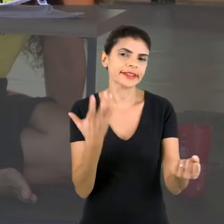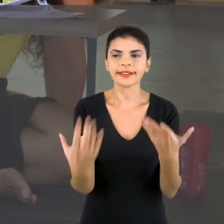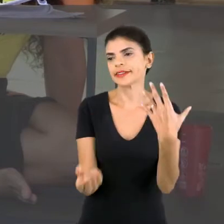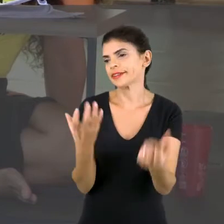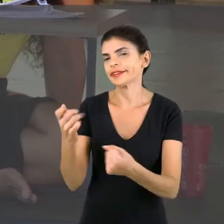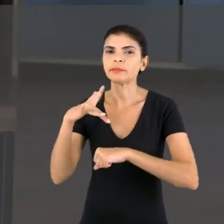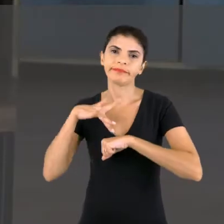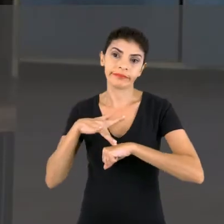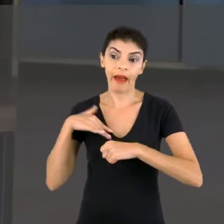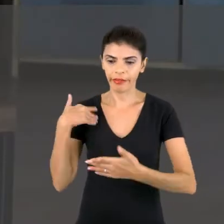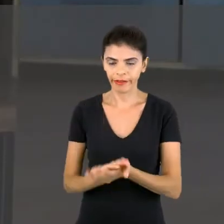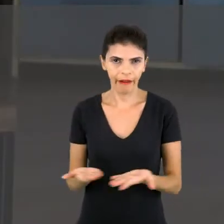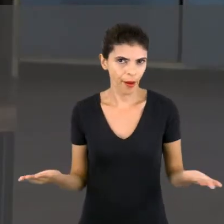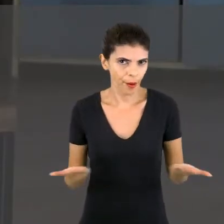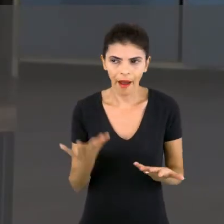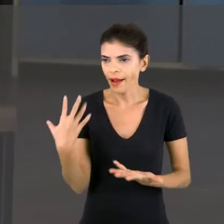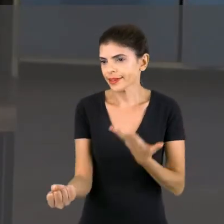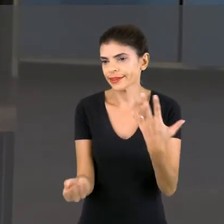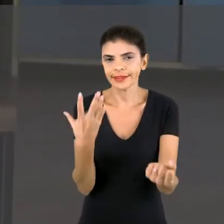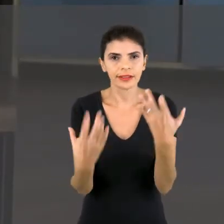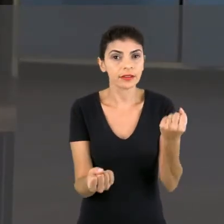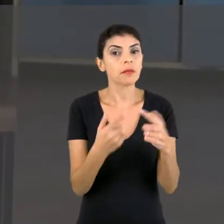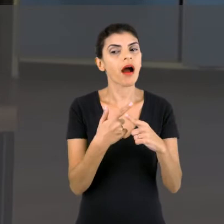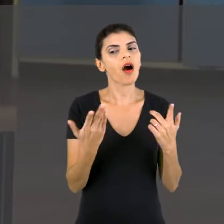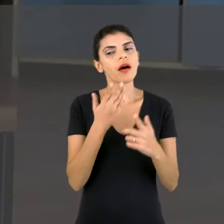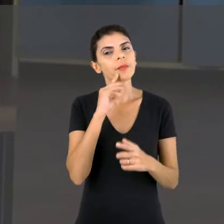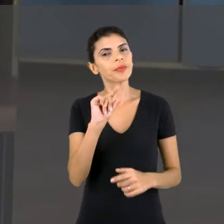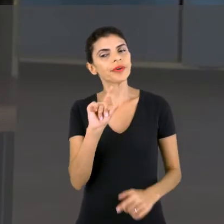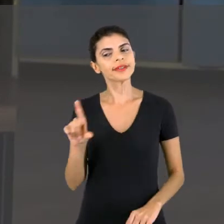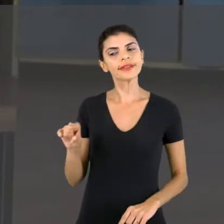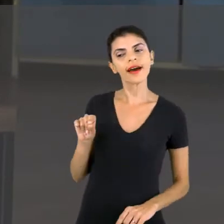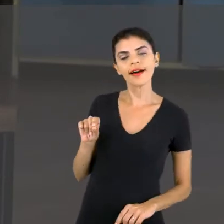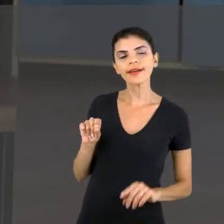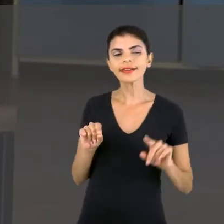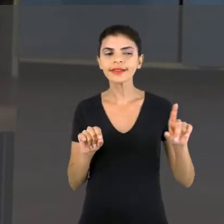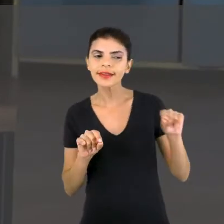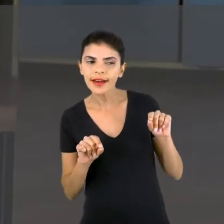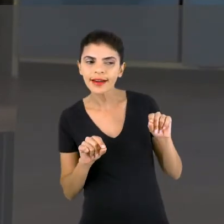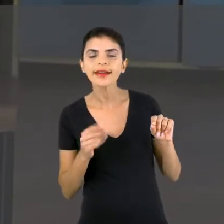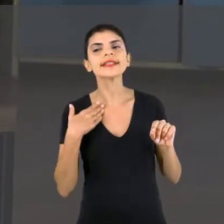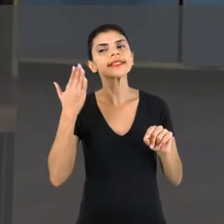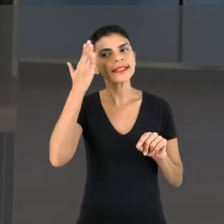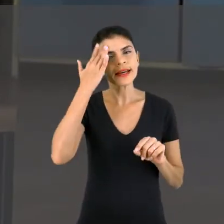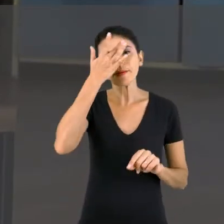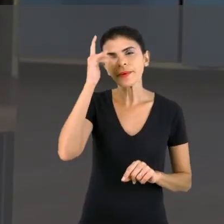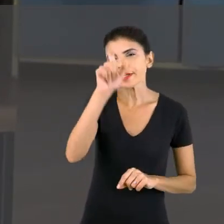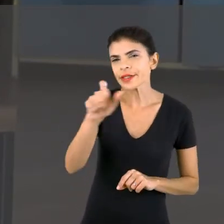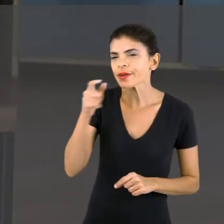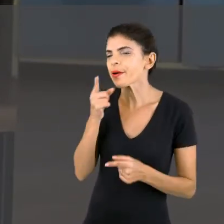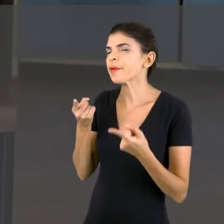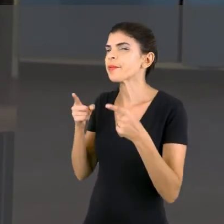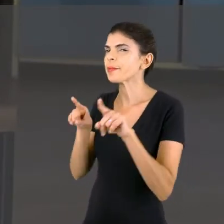sims. E a gente diz até hoje muitos sim, só que hoje a gente é mais seletivo, no sentido de que a gente sabe quem são os nossos